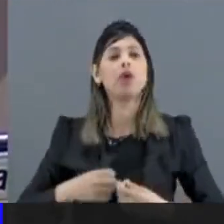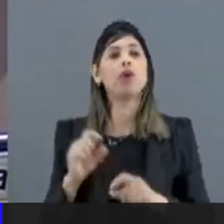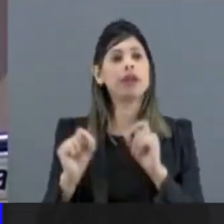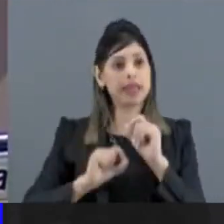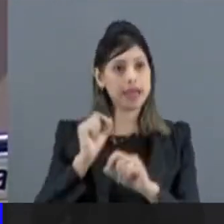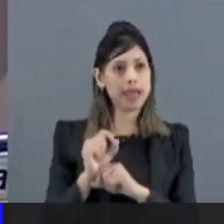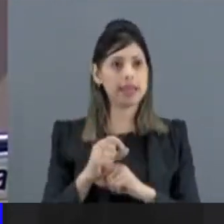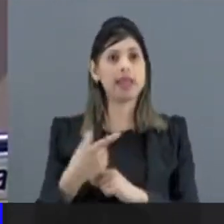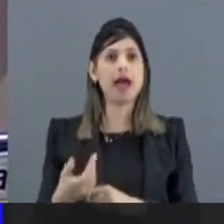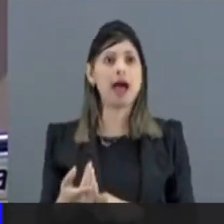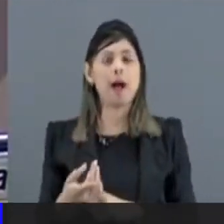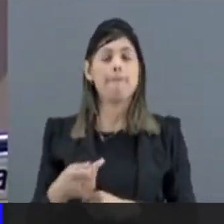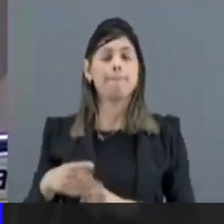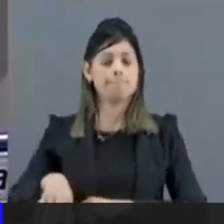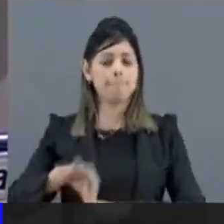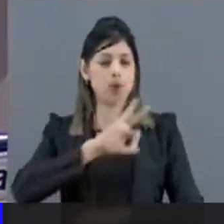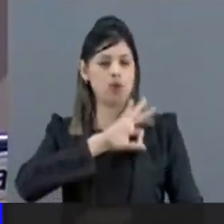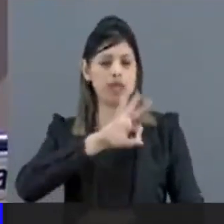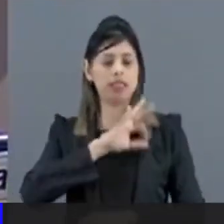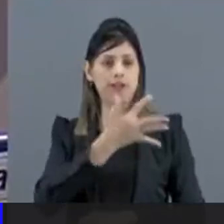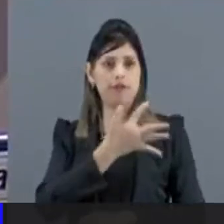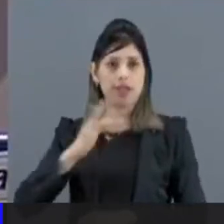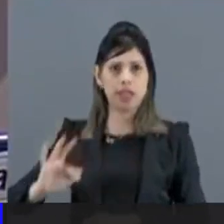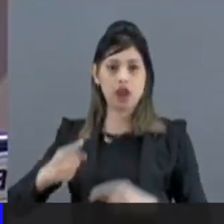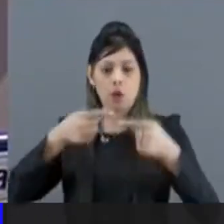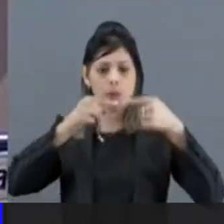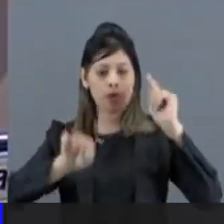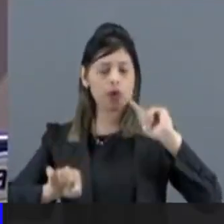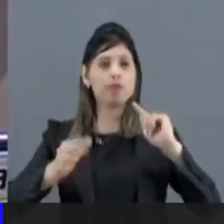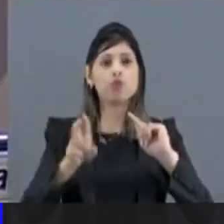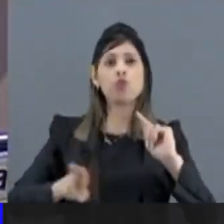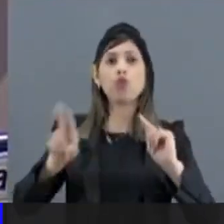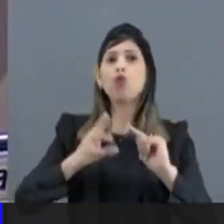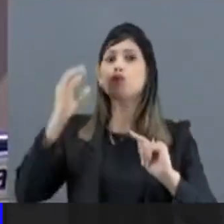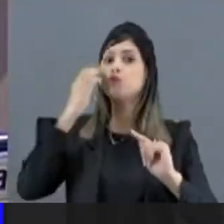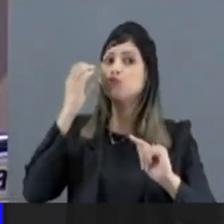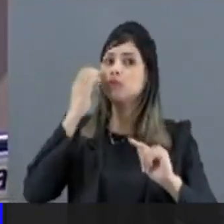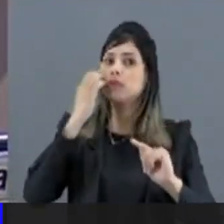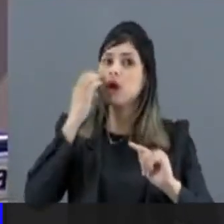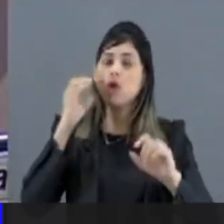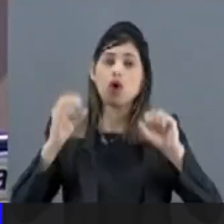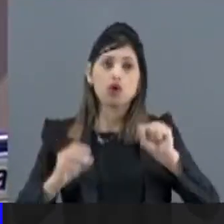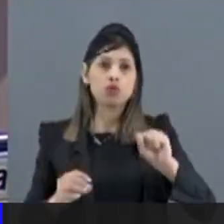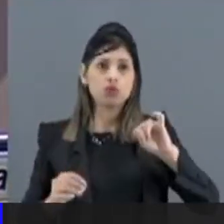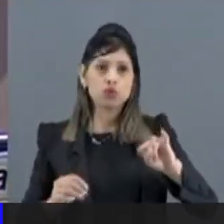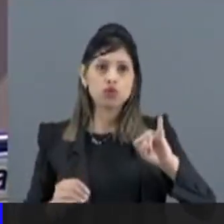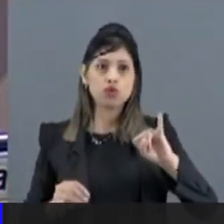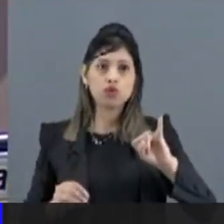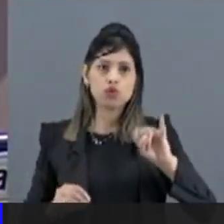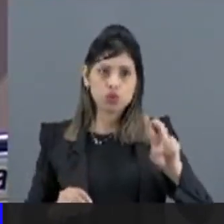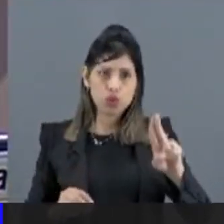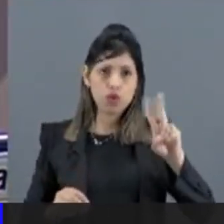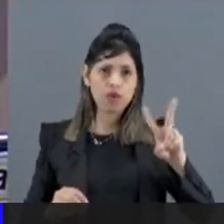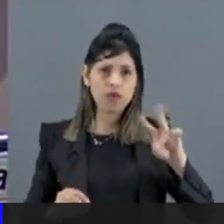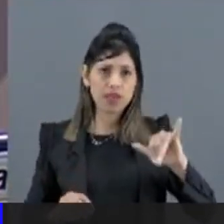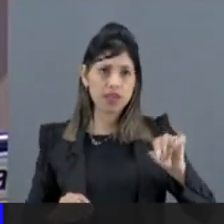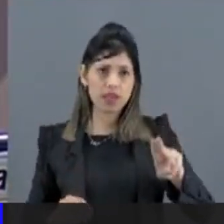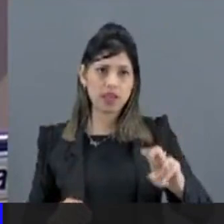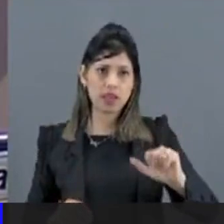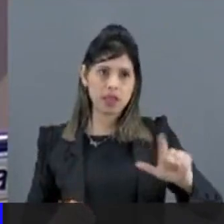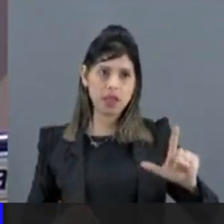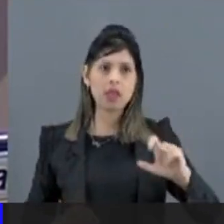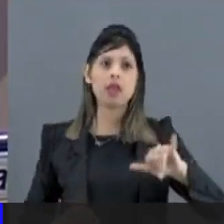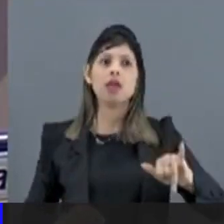proibido o uso de telefones celulares silvinei Vasques dissera que deveria que haveria policiamento direcionado no segundo turno das